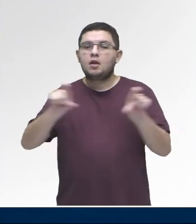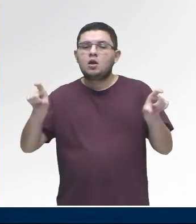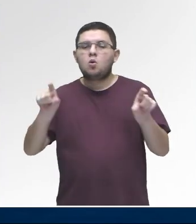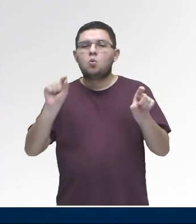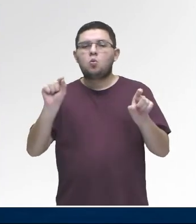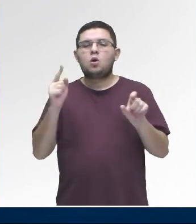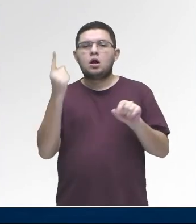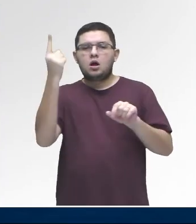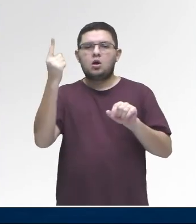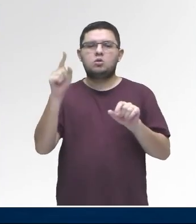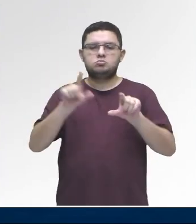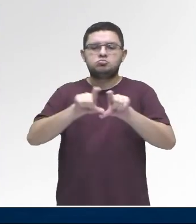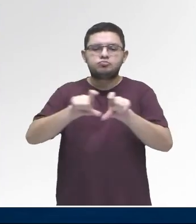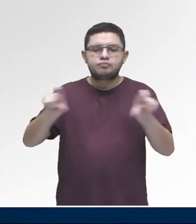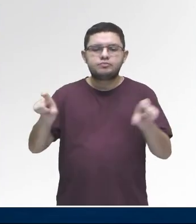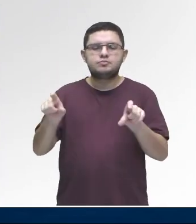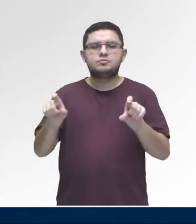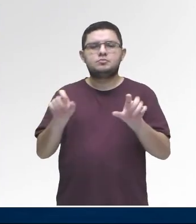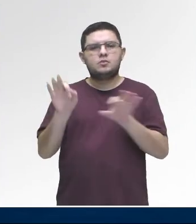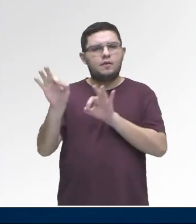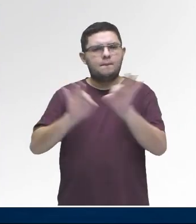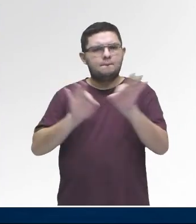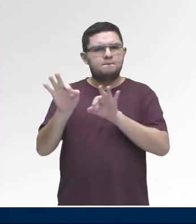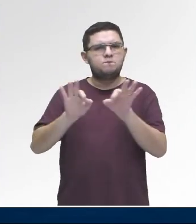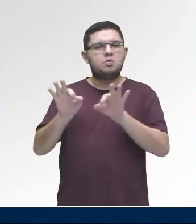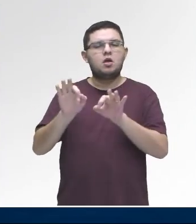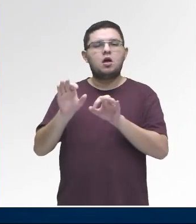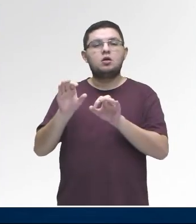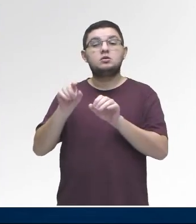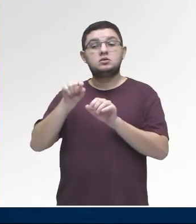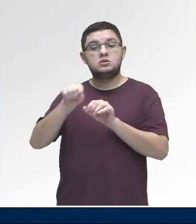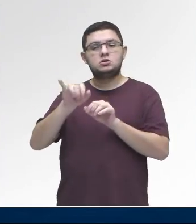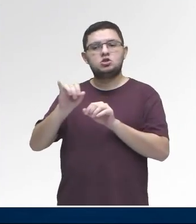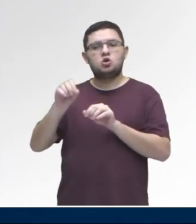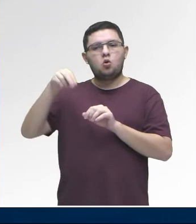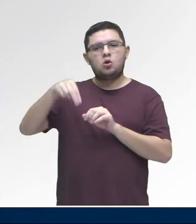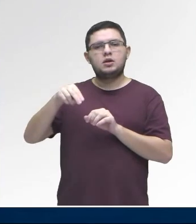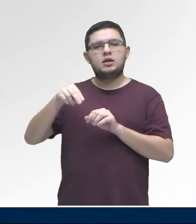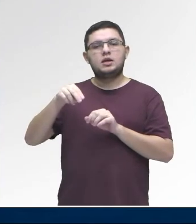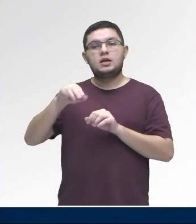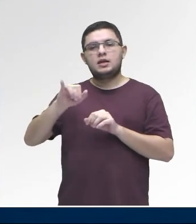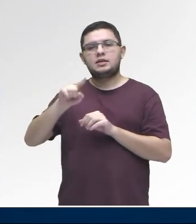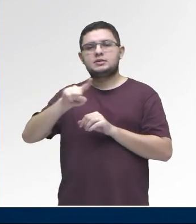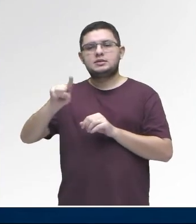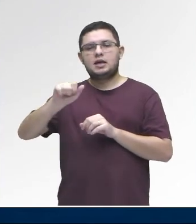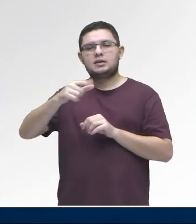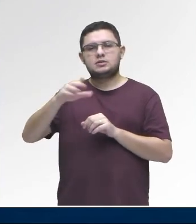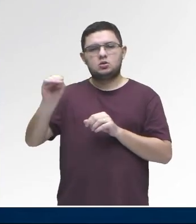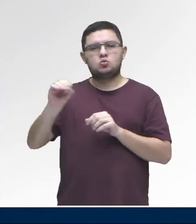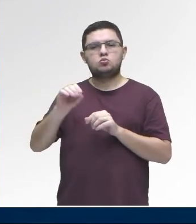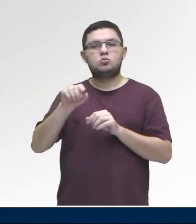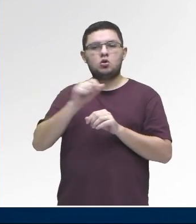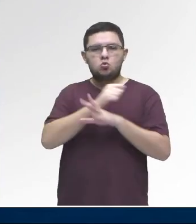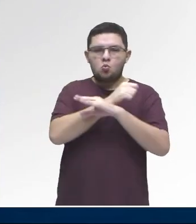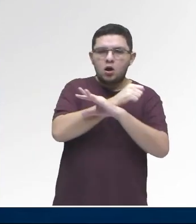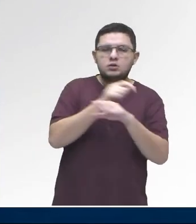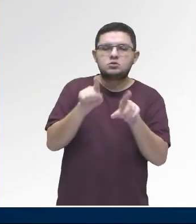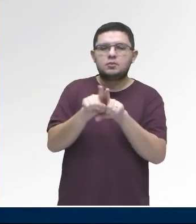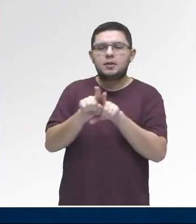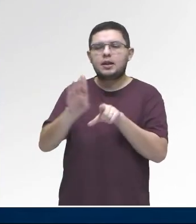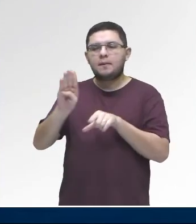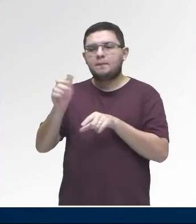equação, né? A constante de ionização tanto de um ácido como para uma base, e para a gente entender aqui